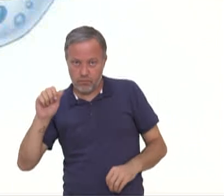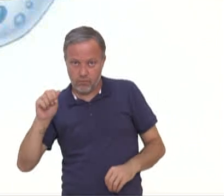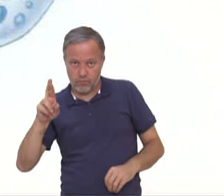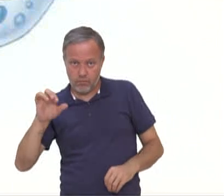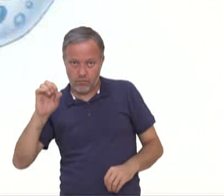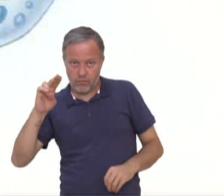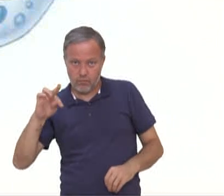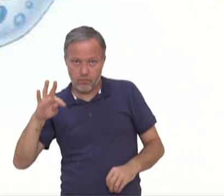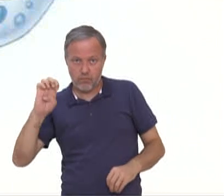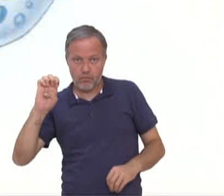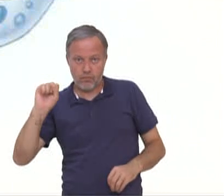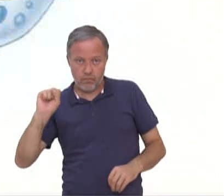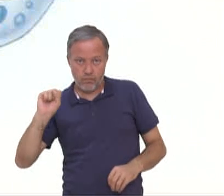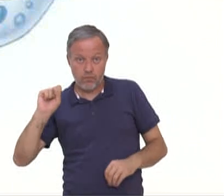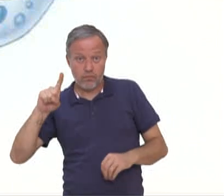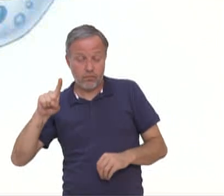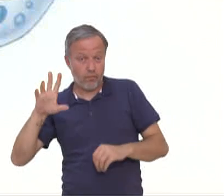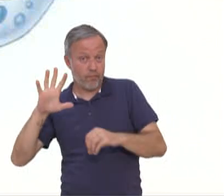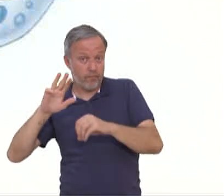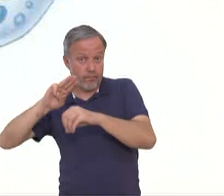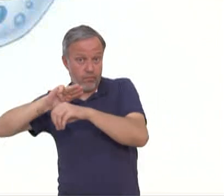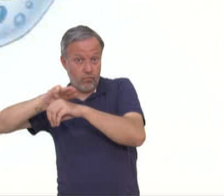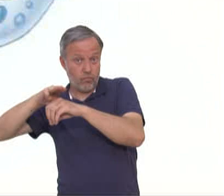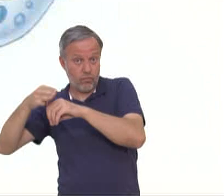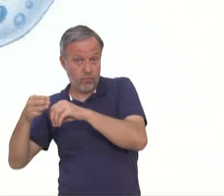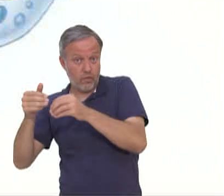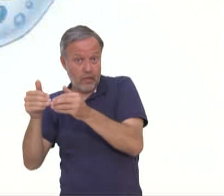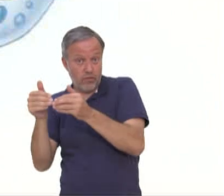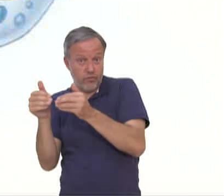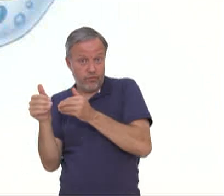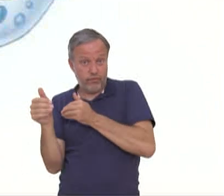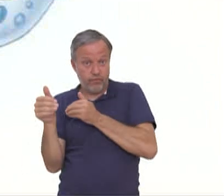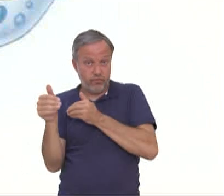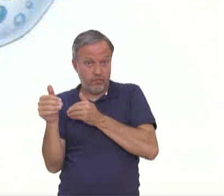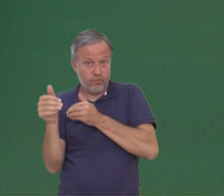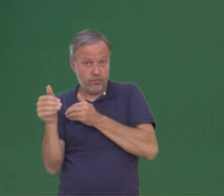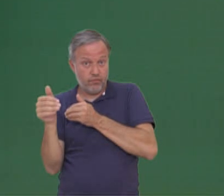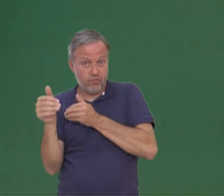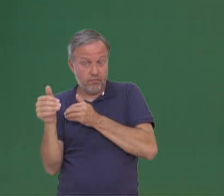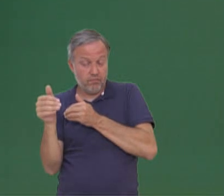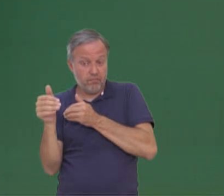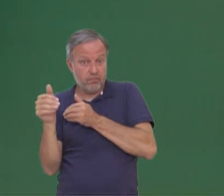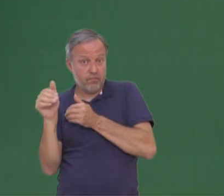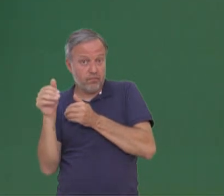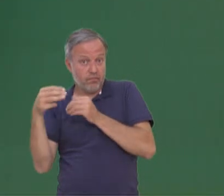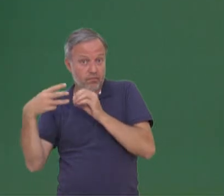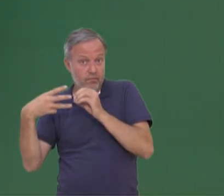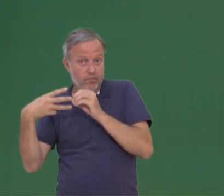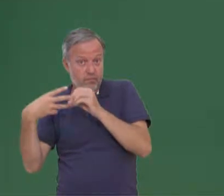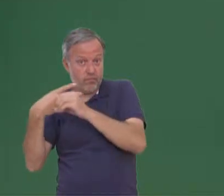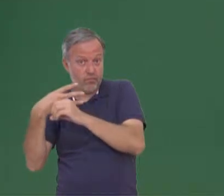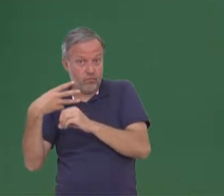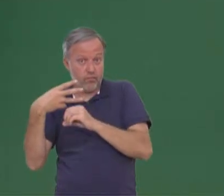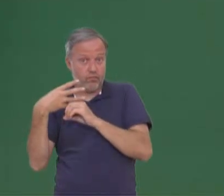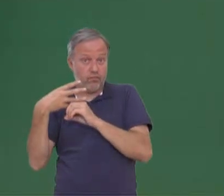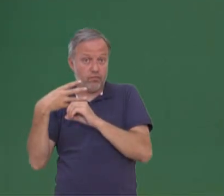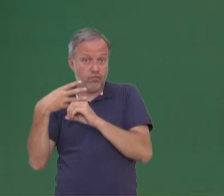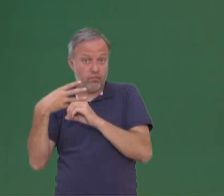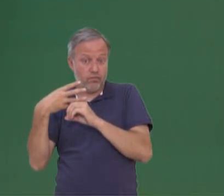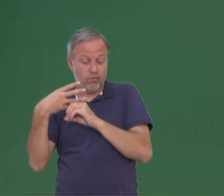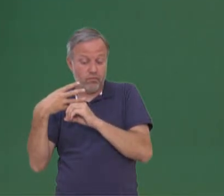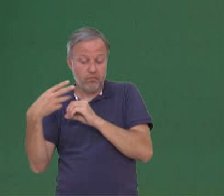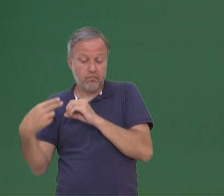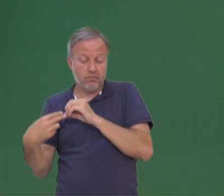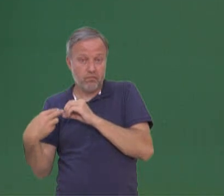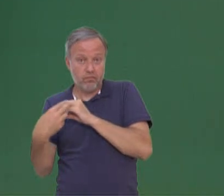uma membrana e isolado do citoplasma. O DNA está protegido. Na eucarionte vegetal, o núcleo é um